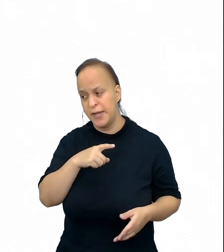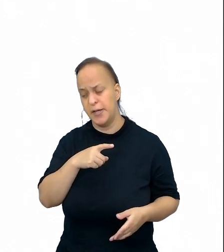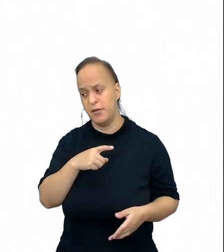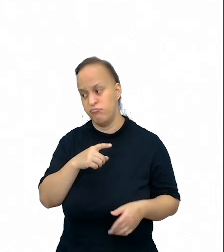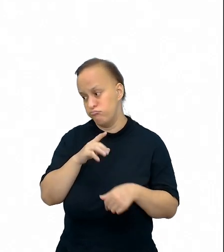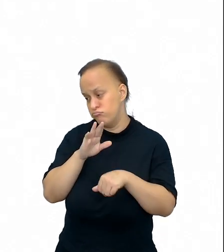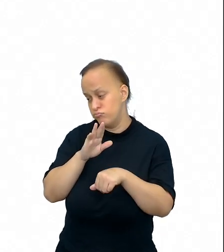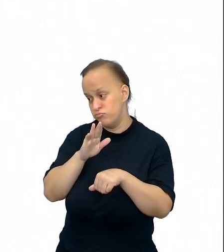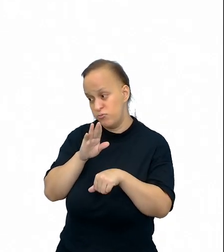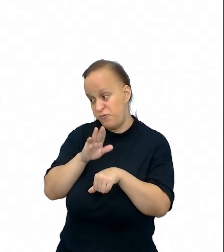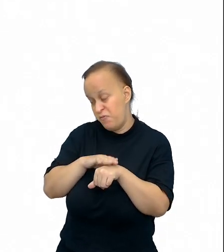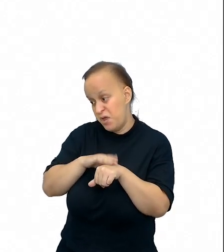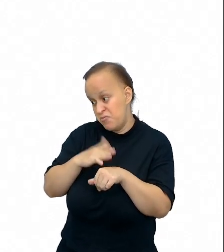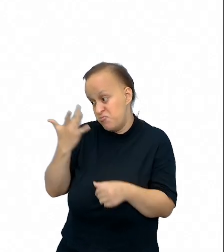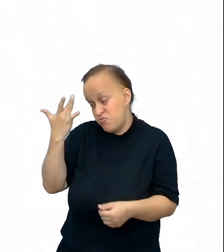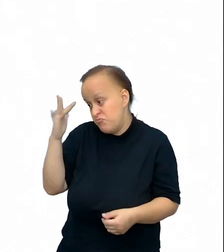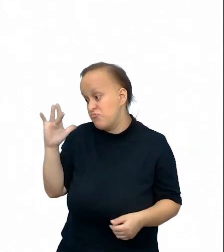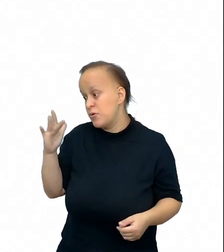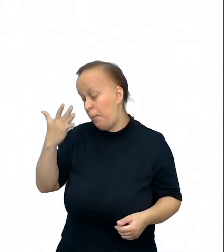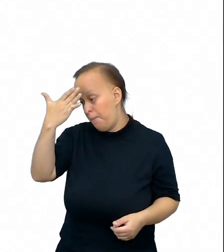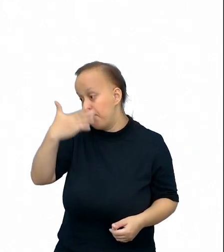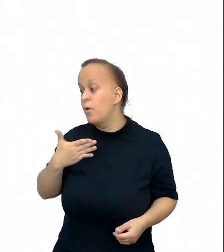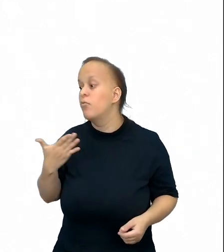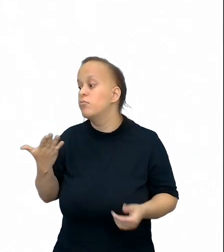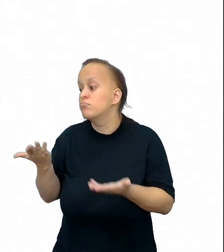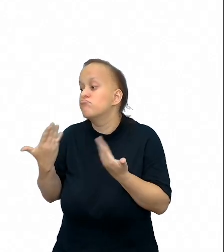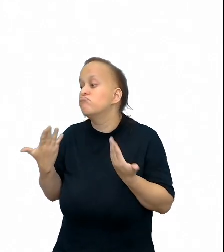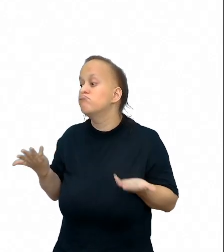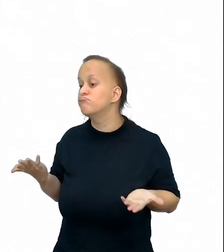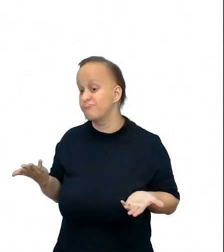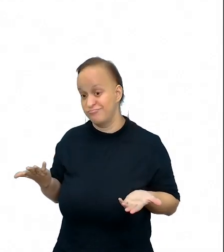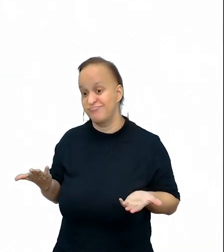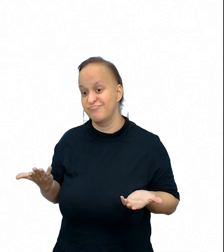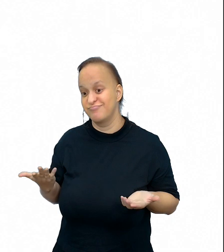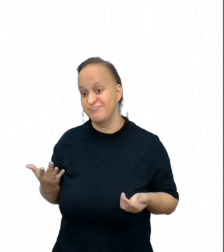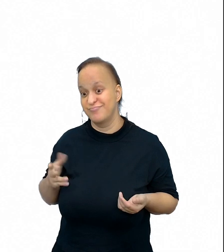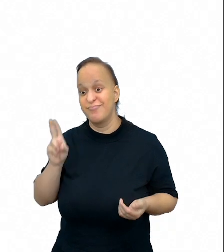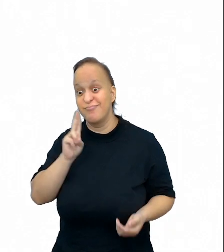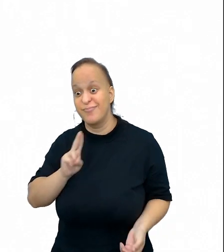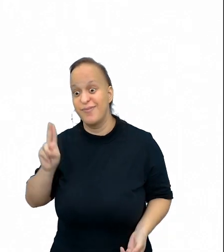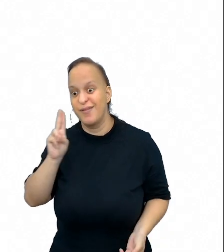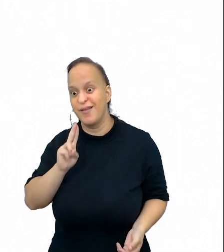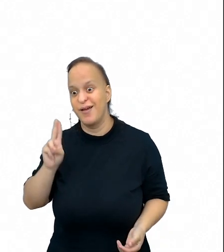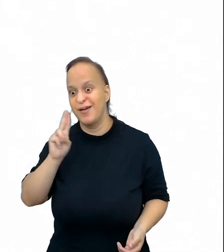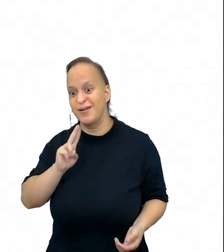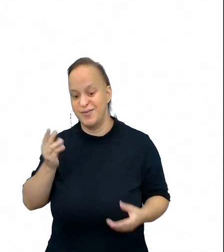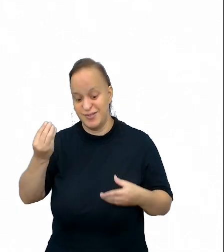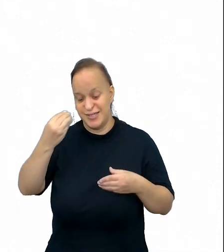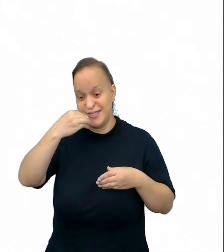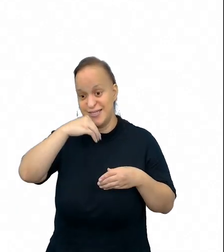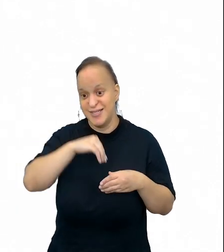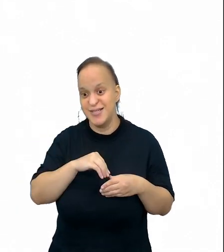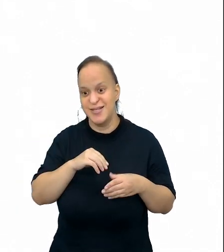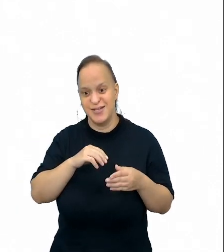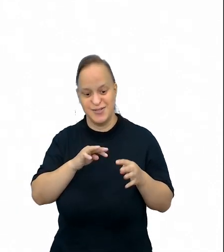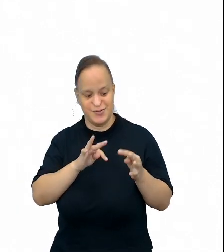mas também para que eles possam fundamentar as suas próprias argumentações em textos do mundo